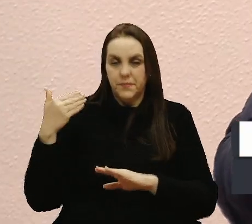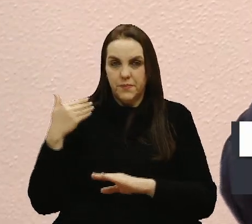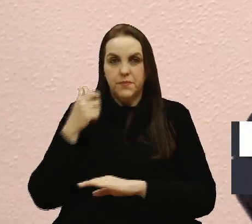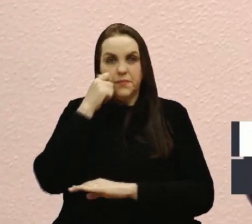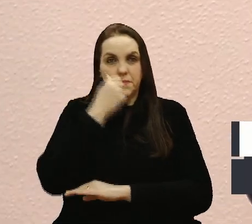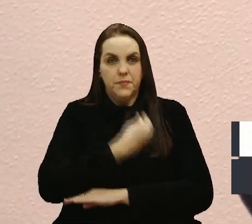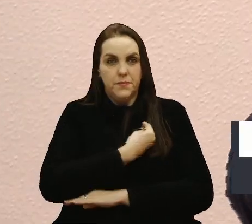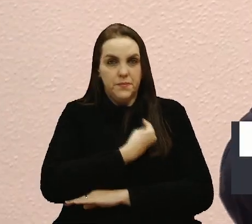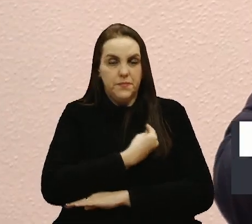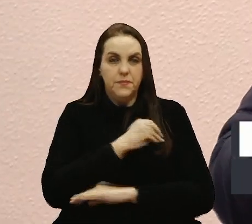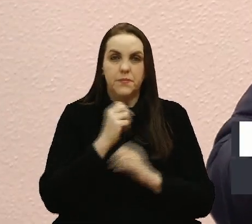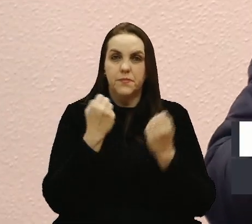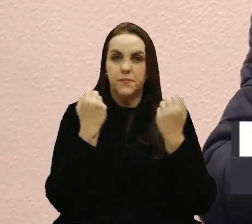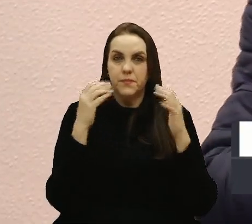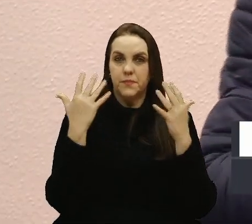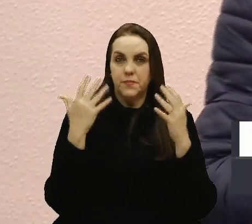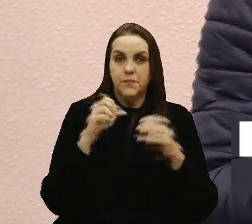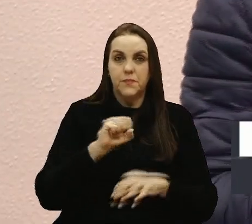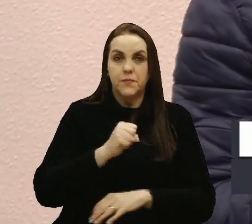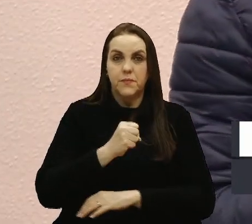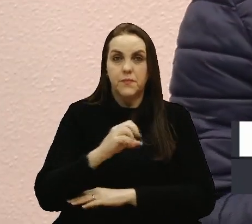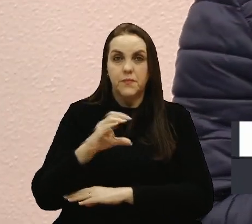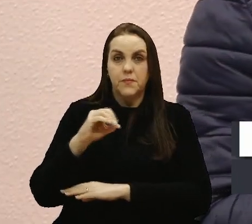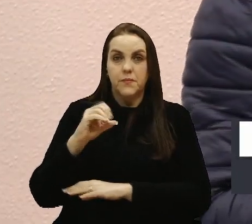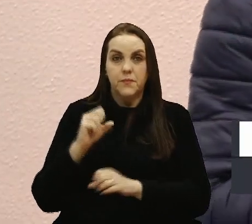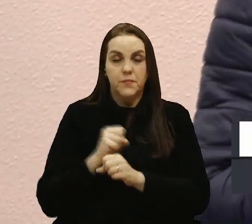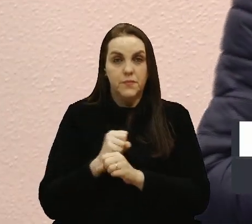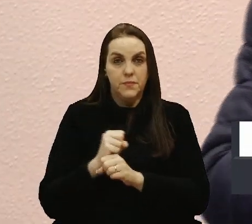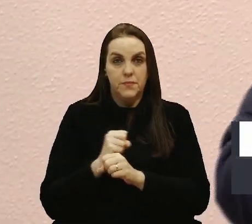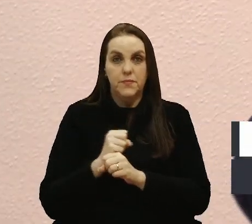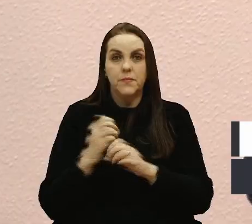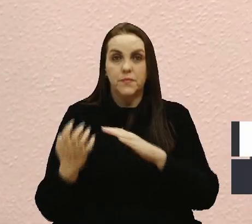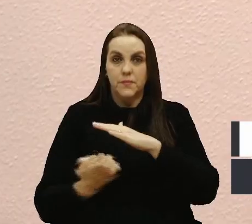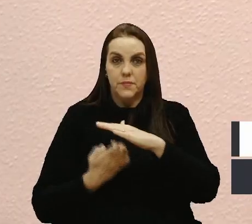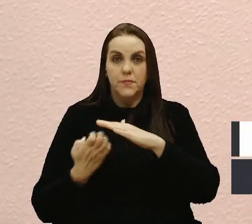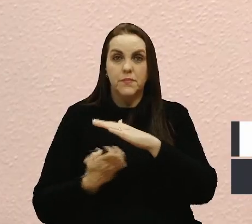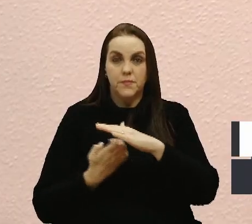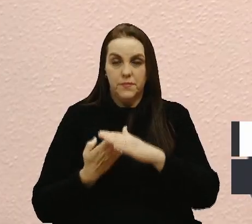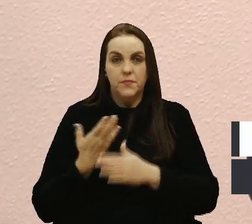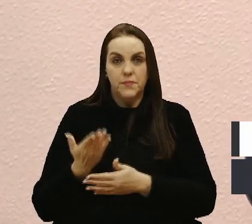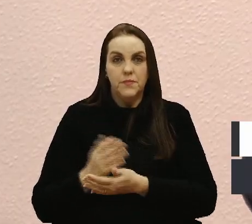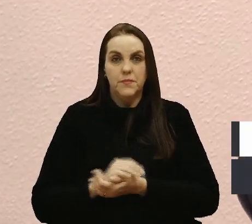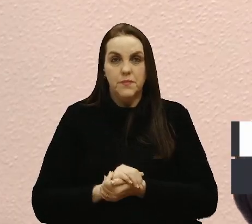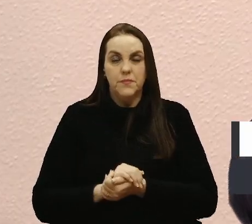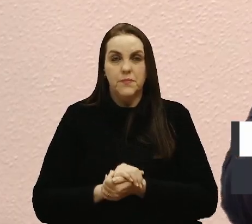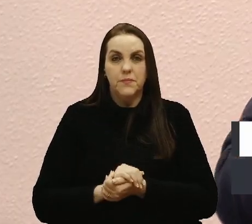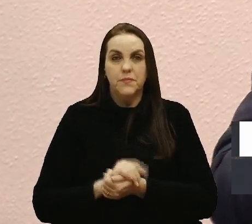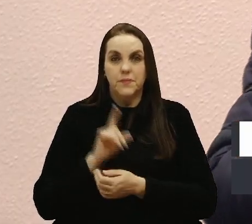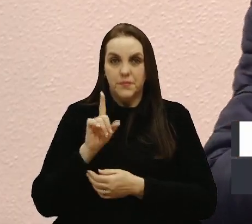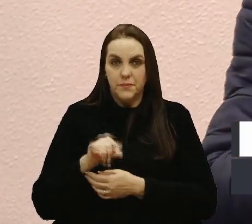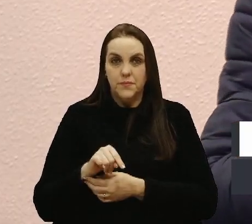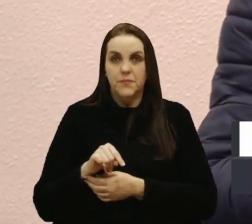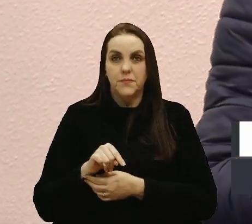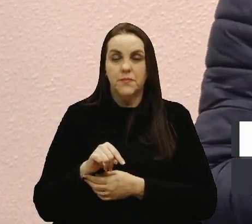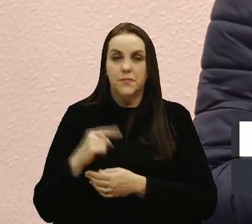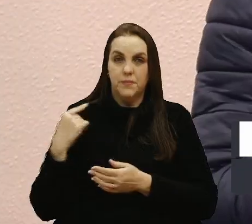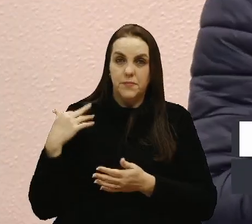nas comemorações de 80 anos da Sacaro, uma empresa com